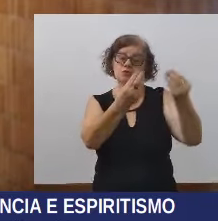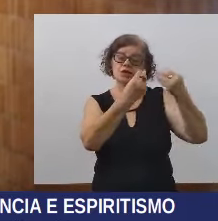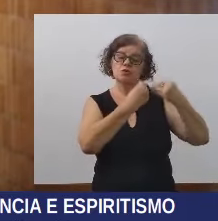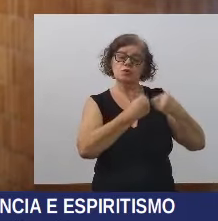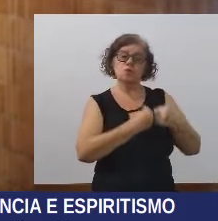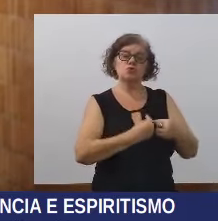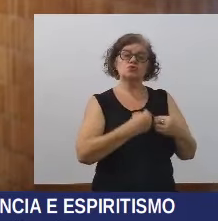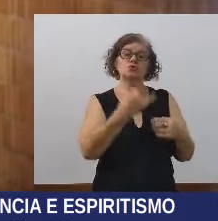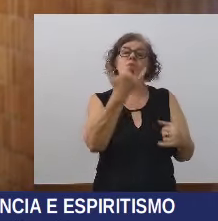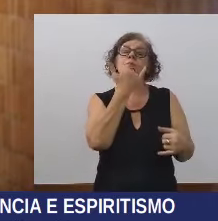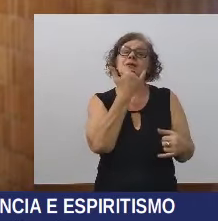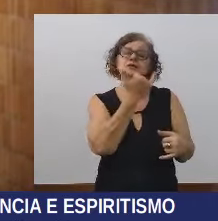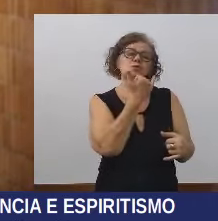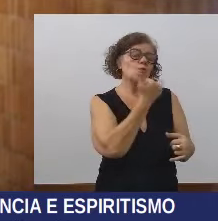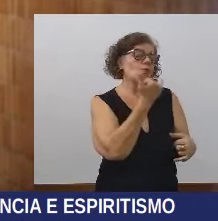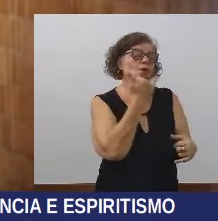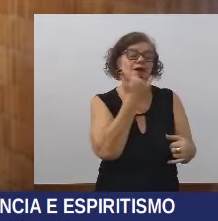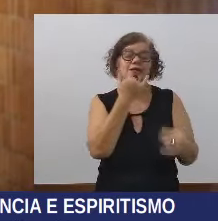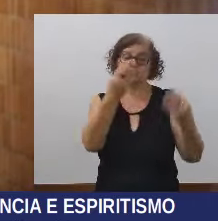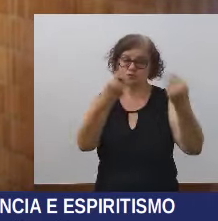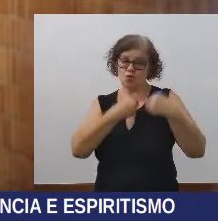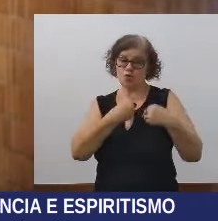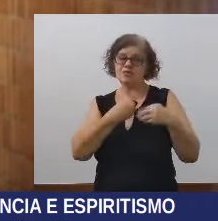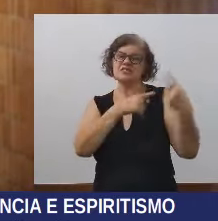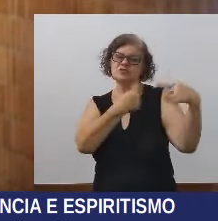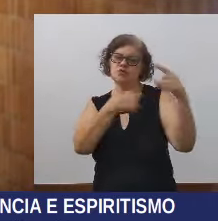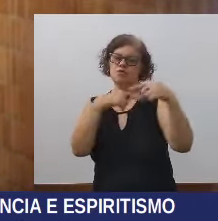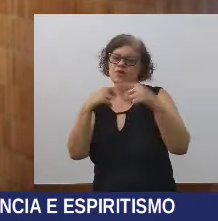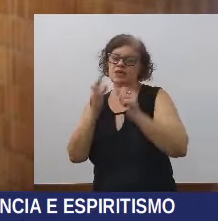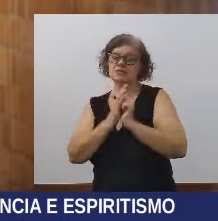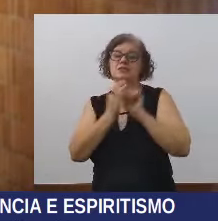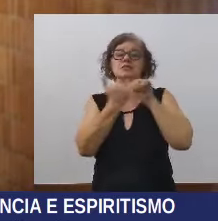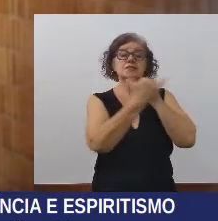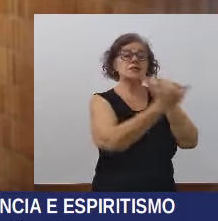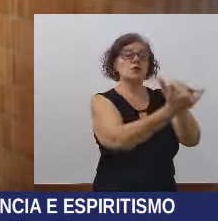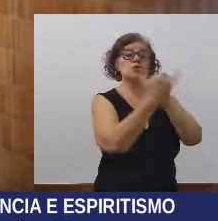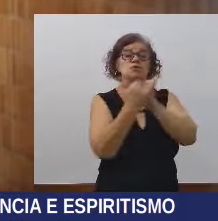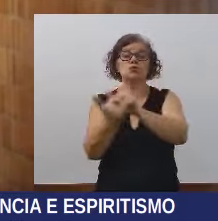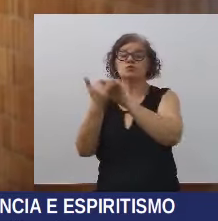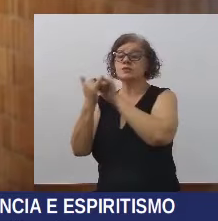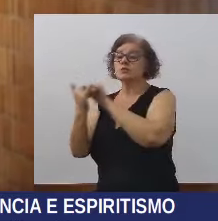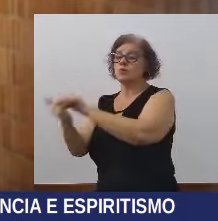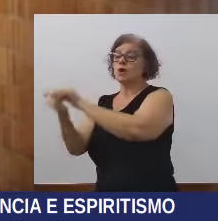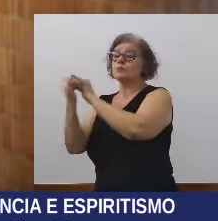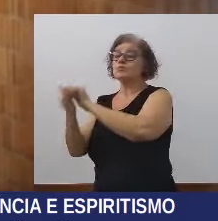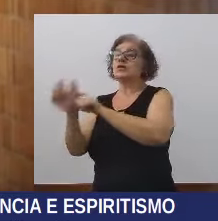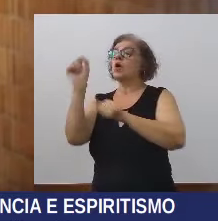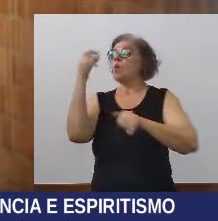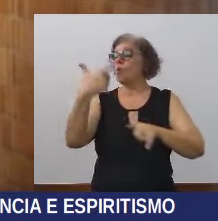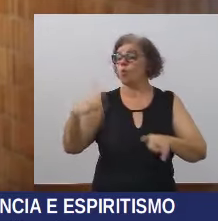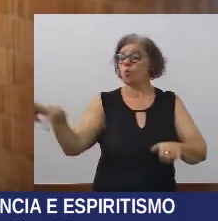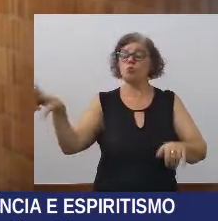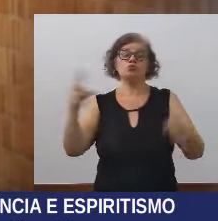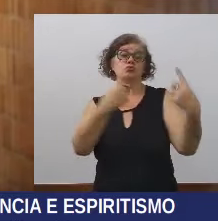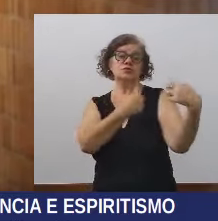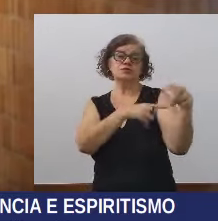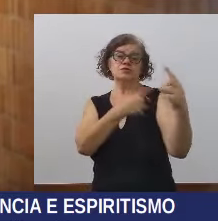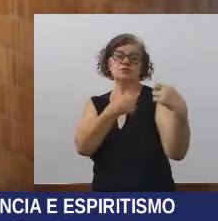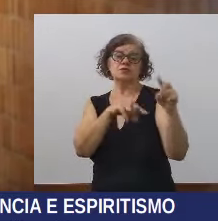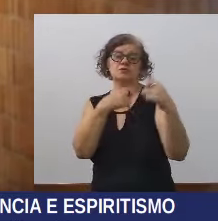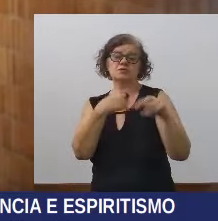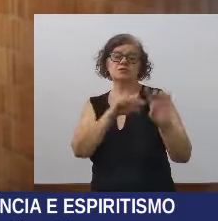cada dia nos dai hoje. Perdoai as nossas ofensas, assim como nós perdoamos a quem nos